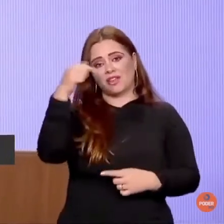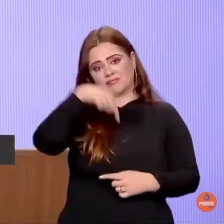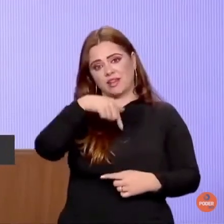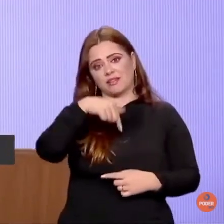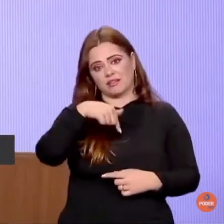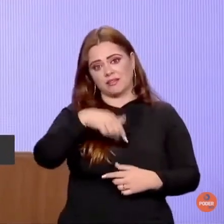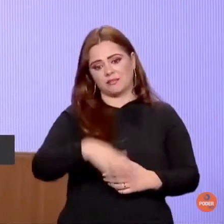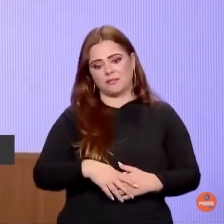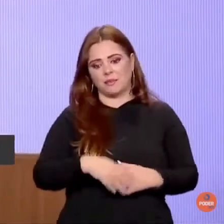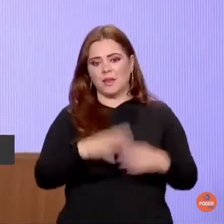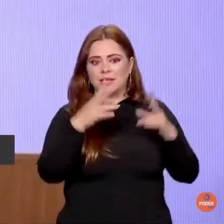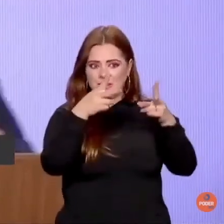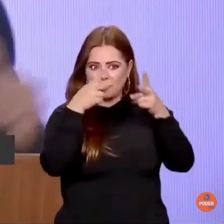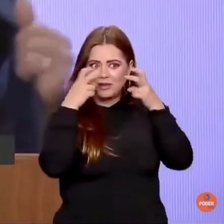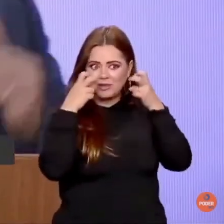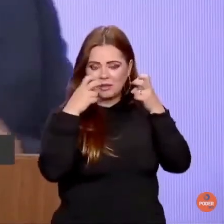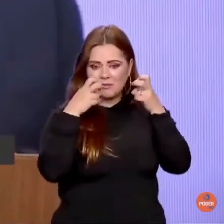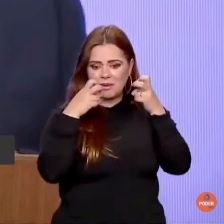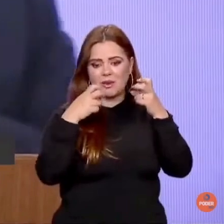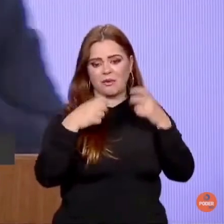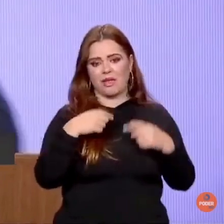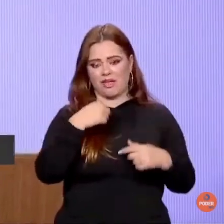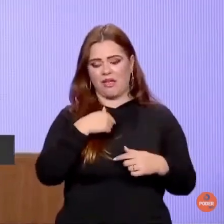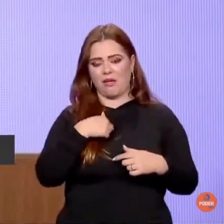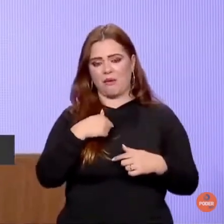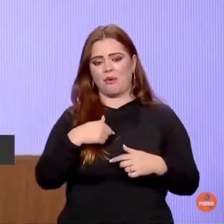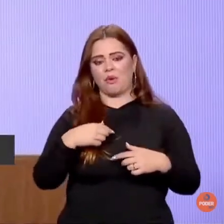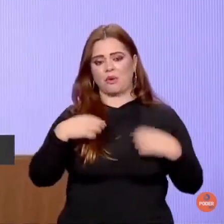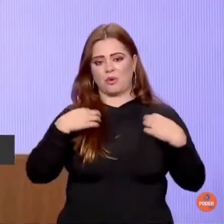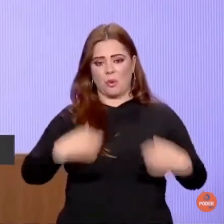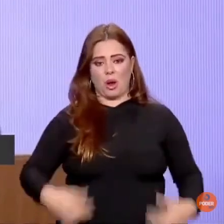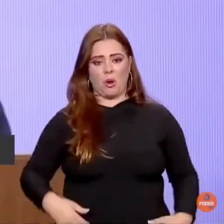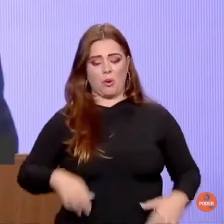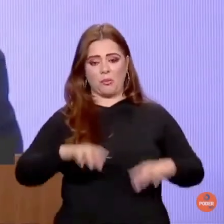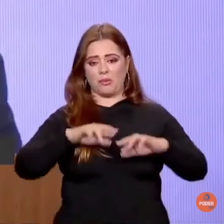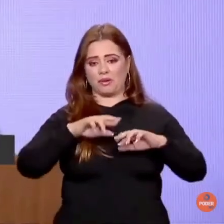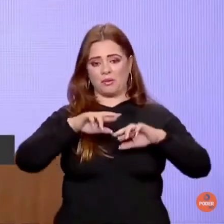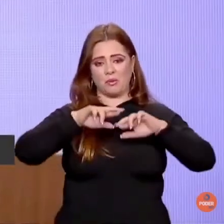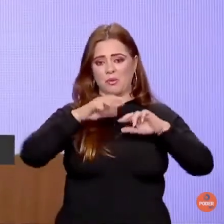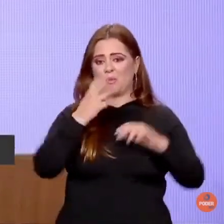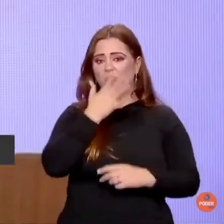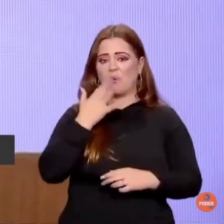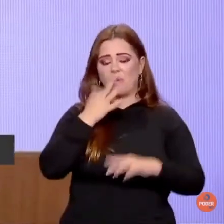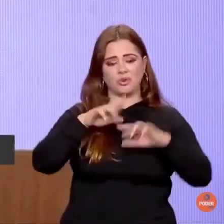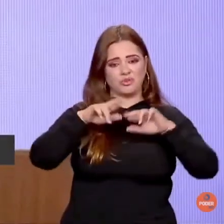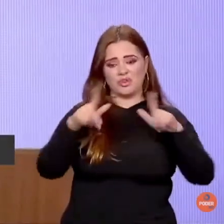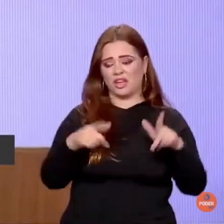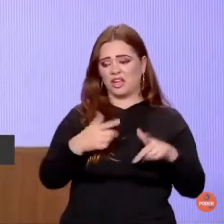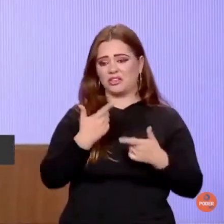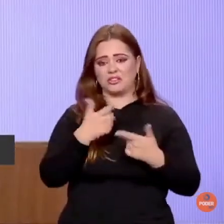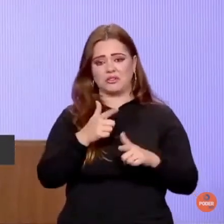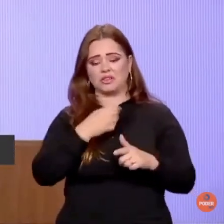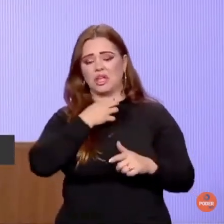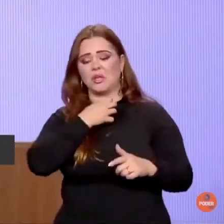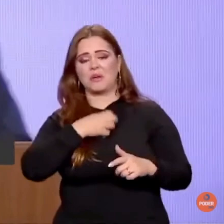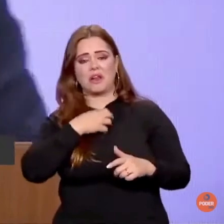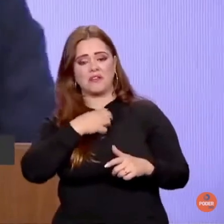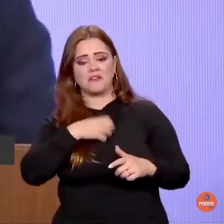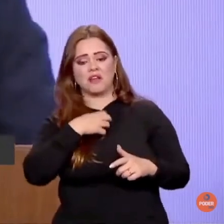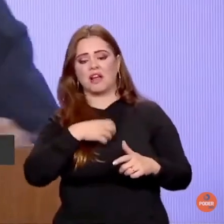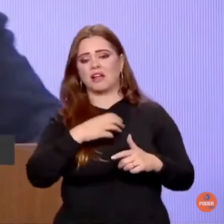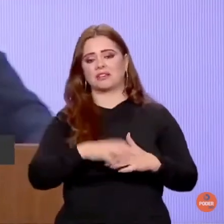Vocês perceberam que eu estou com a calça de uma cor, o paletó de outra, estou sem gravata, não estou com sapato